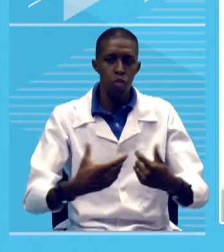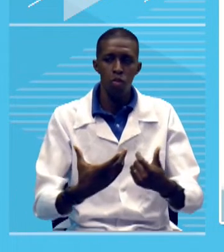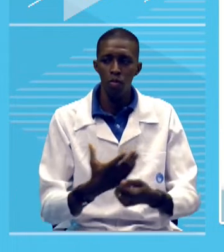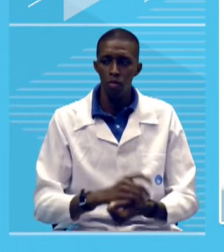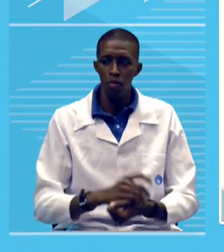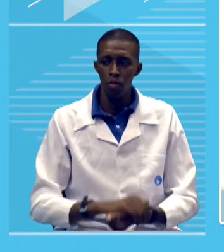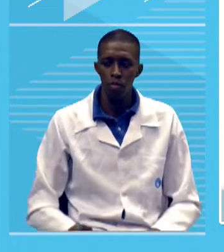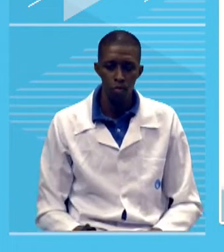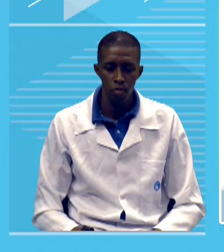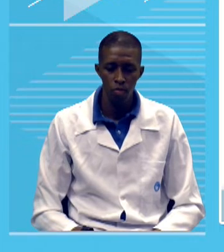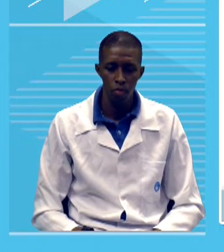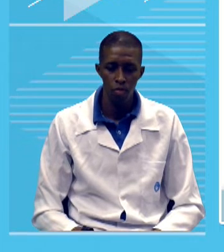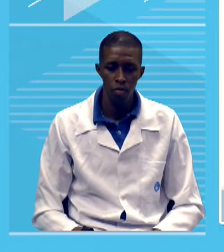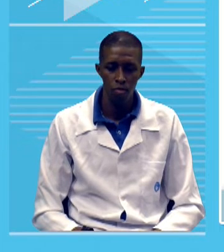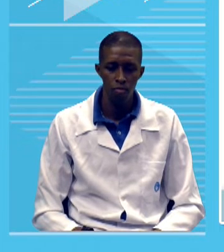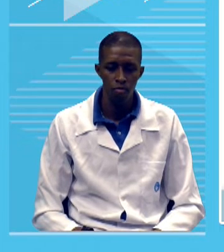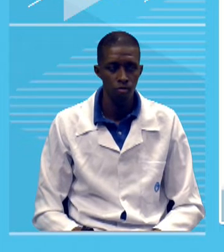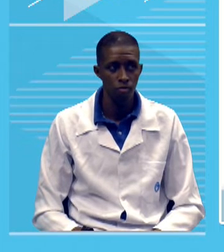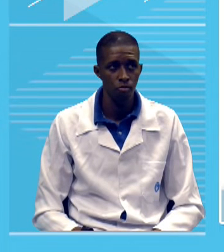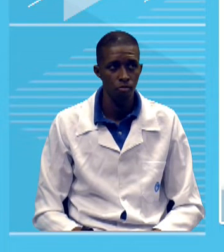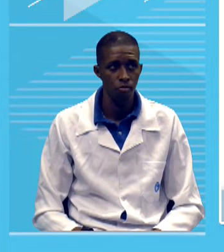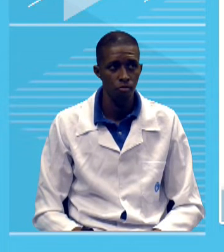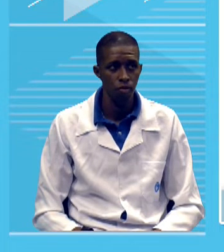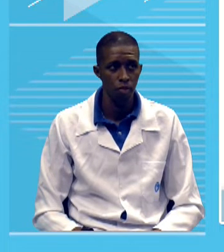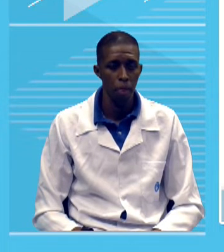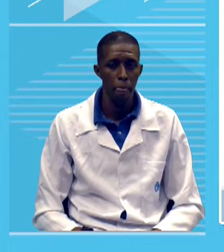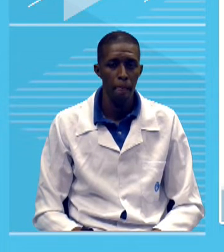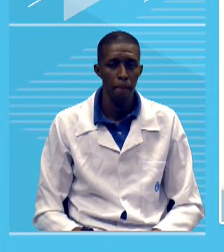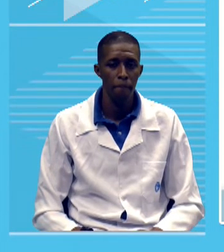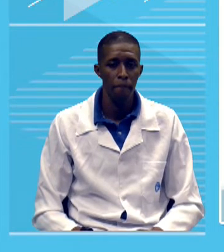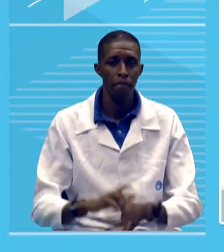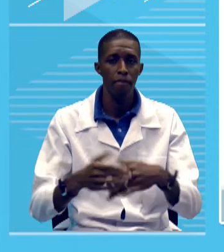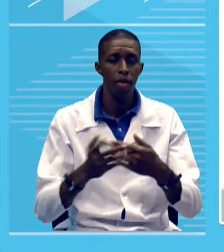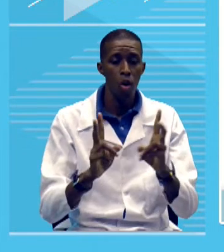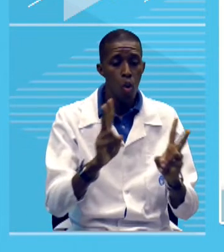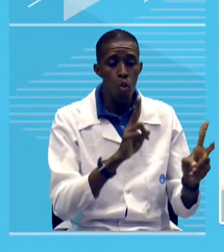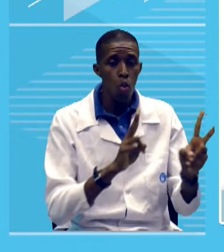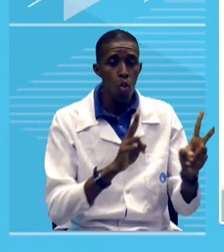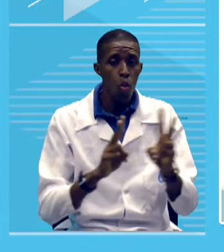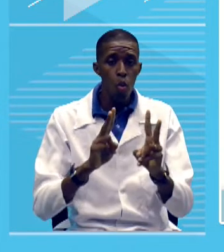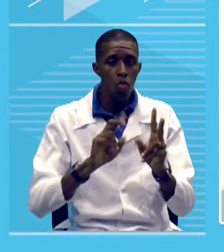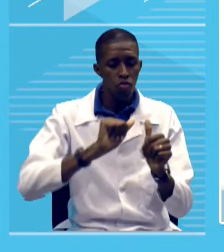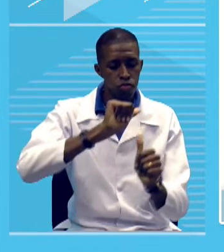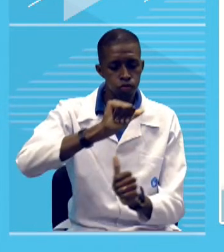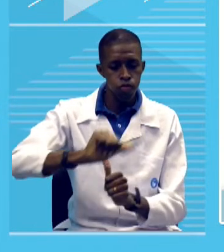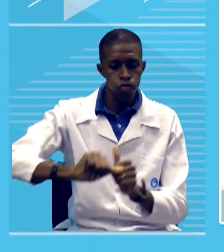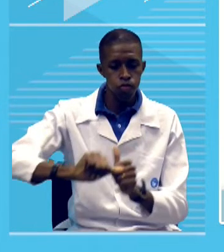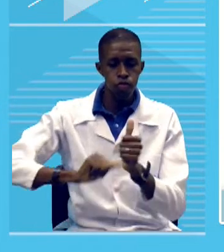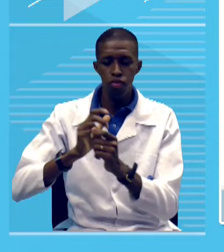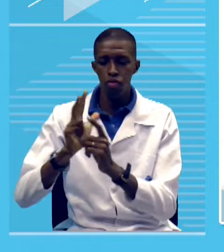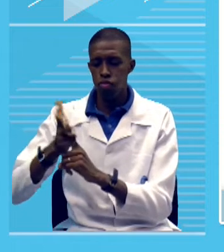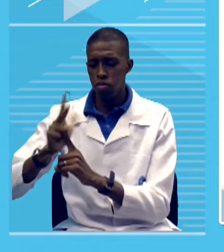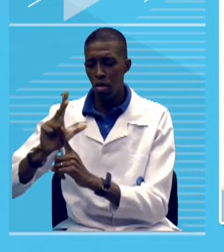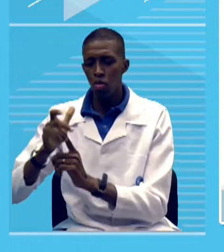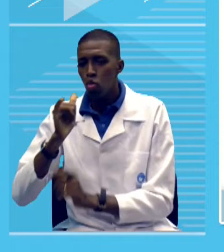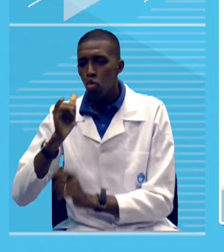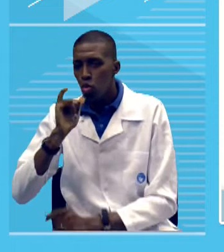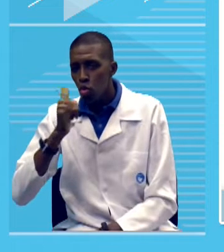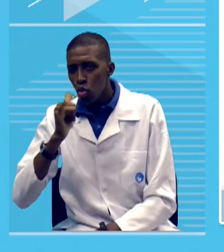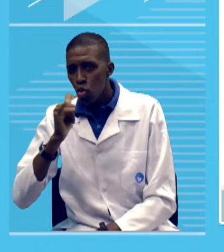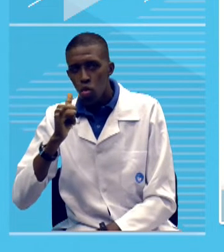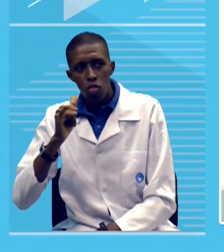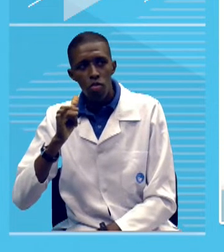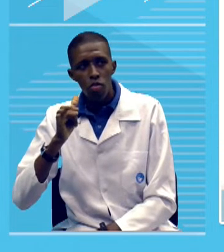energia eólica é a transformação da energia do vento em energia útil claro né Isso é o como na utilização